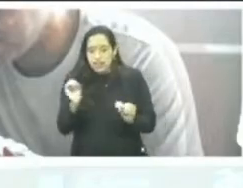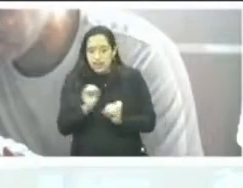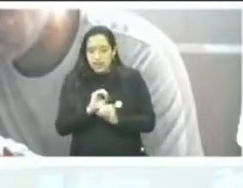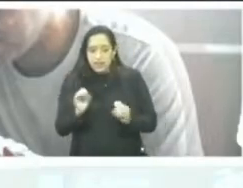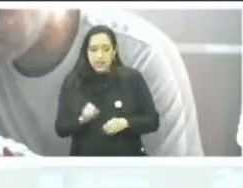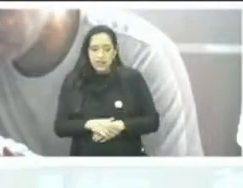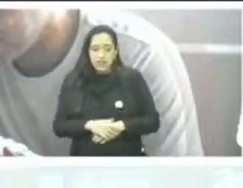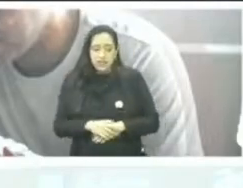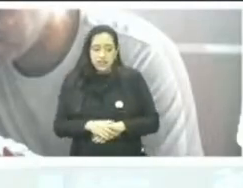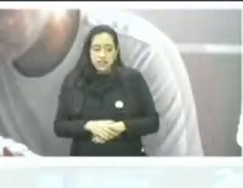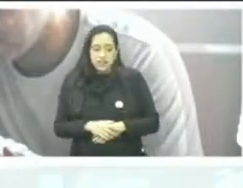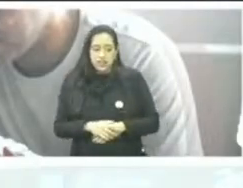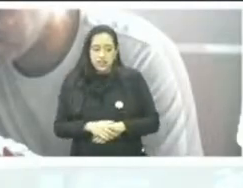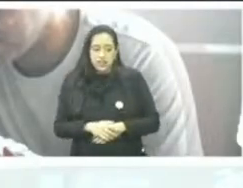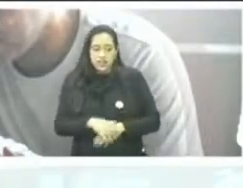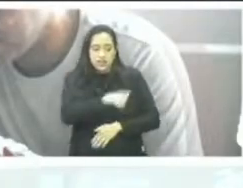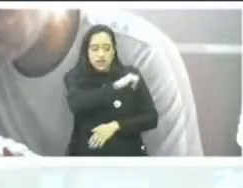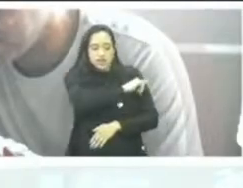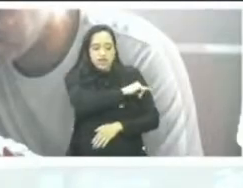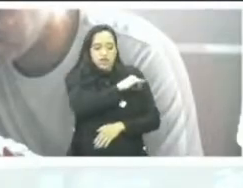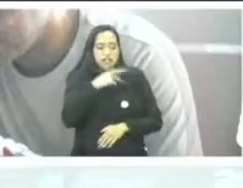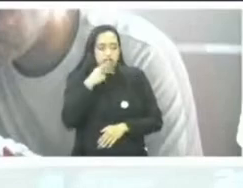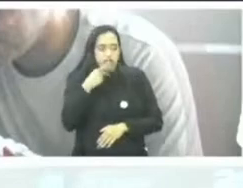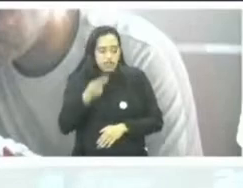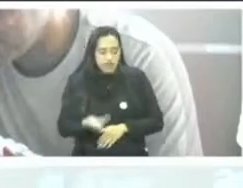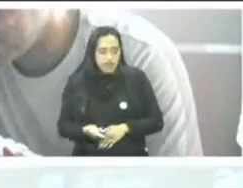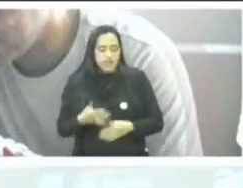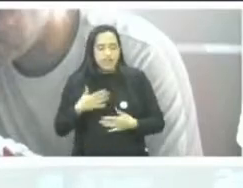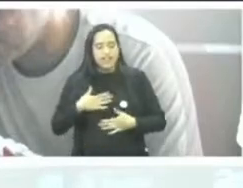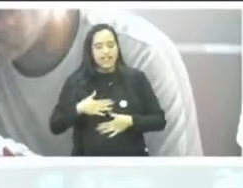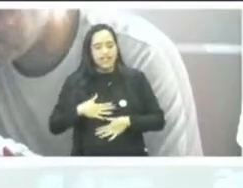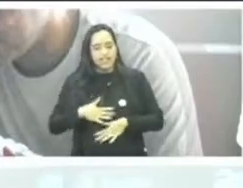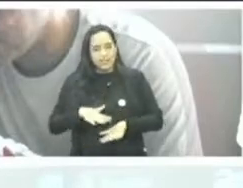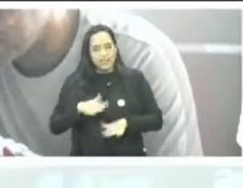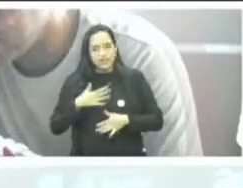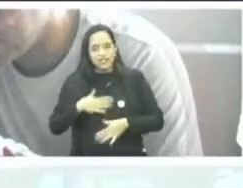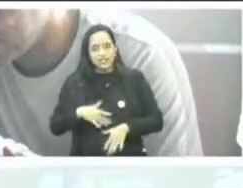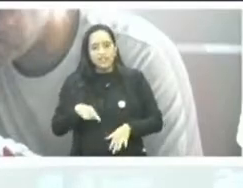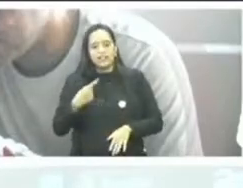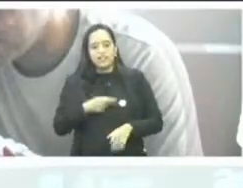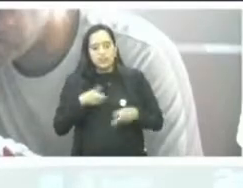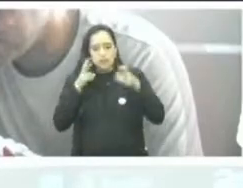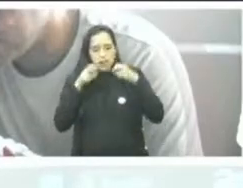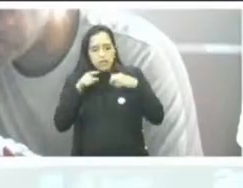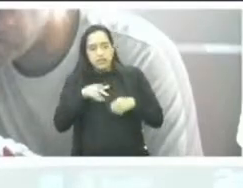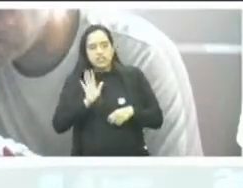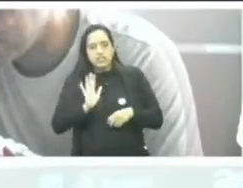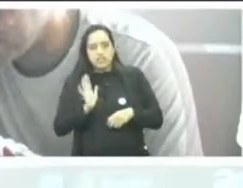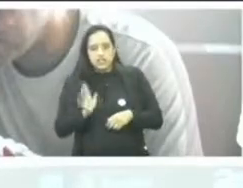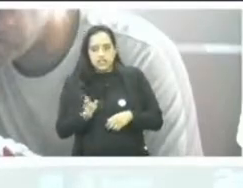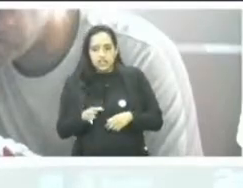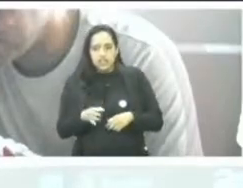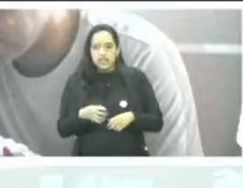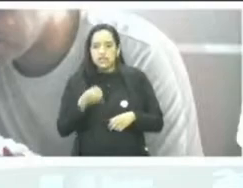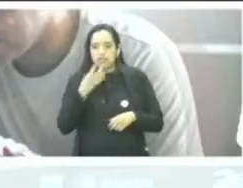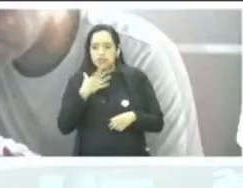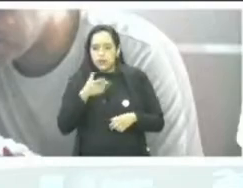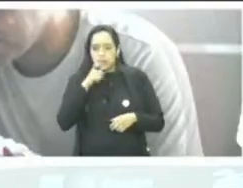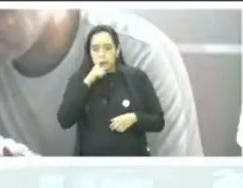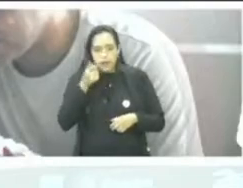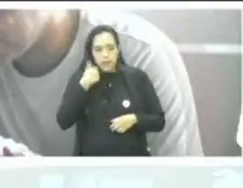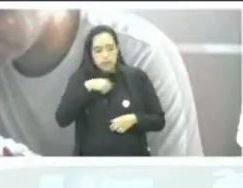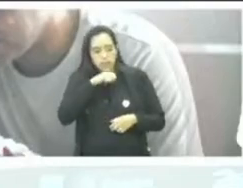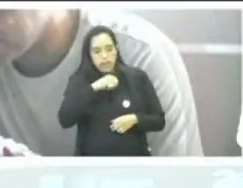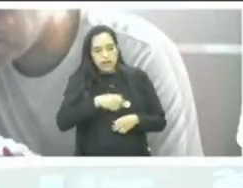E uma enfermeira virou para mim e falou, não, calma, a gente percebeu que vocês são bons pais, a Liz